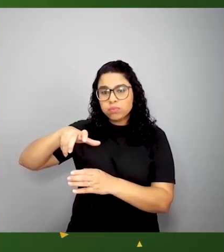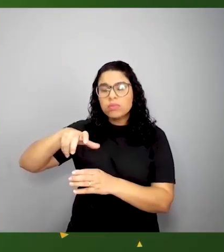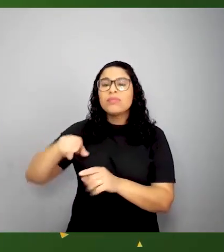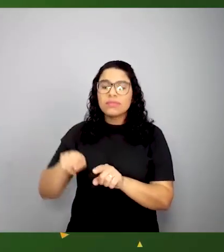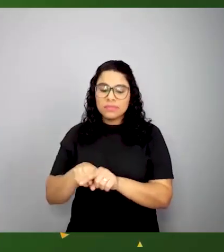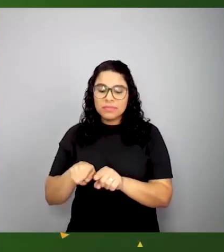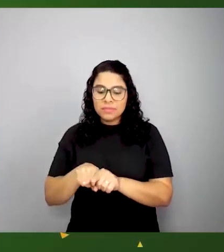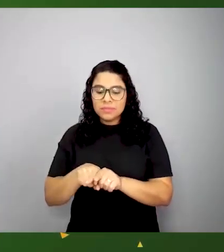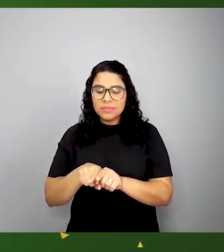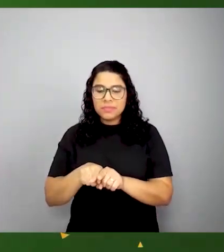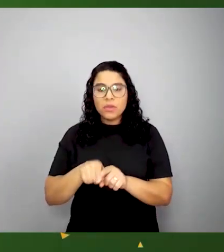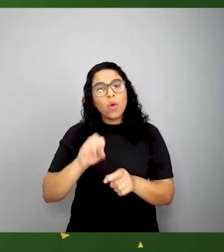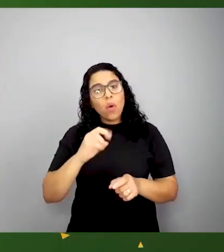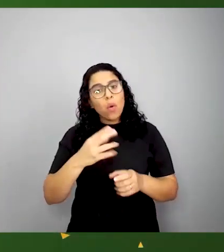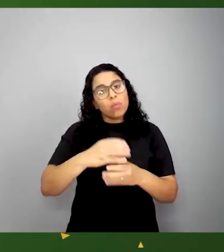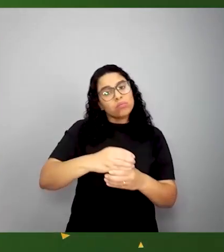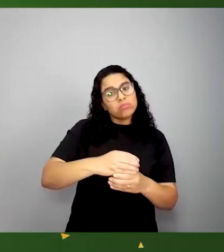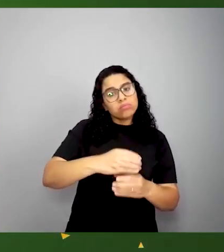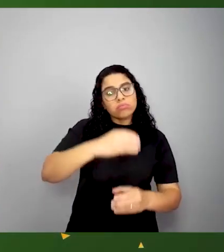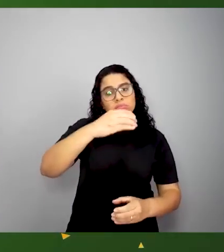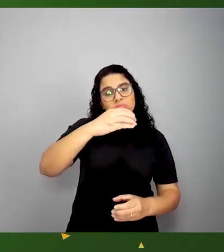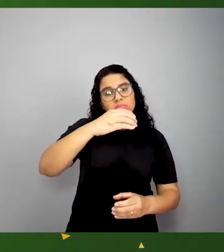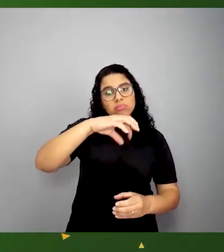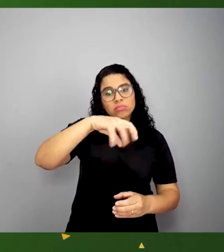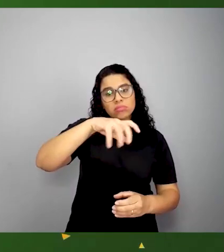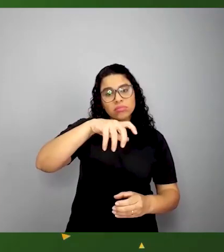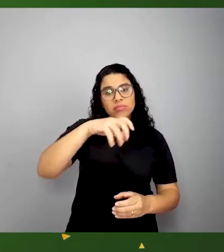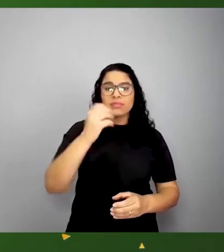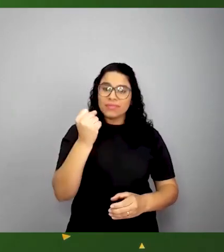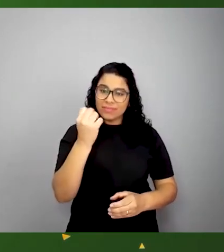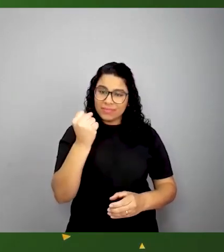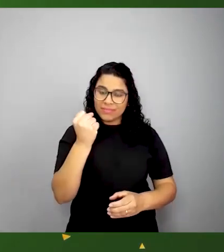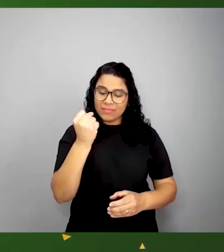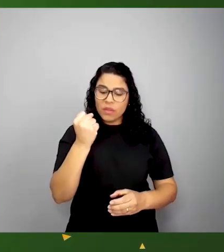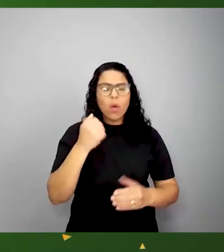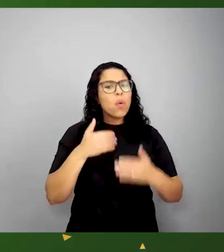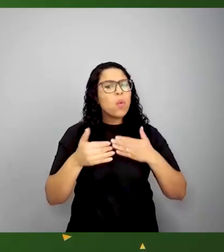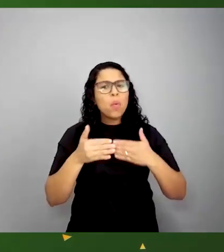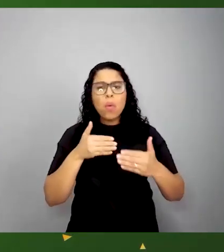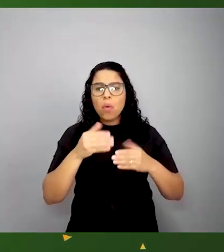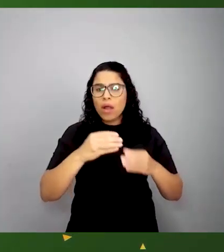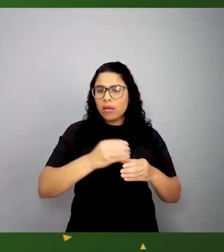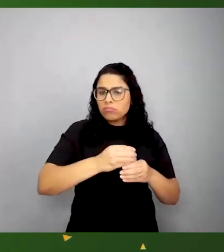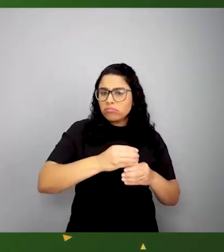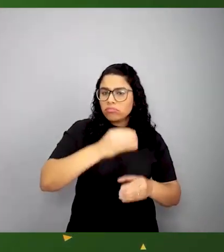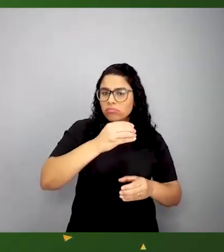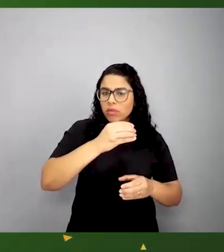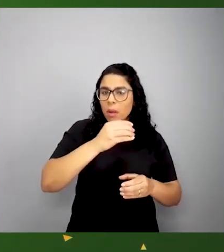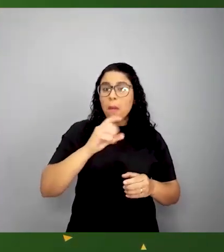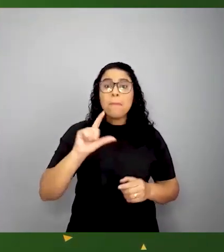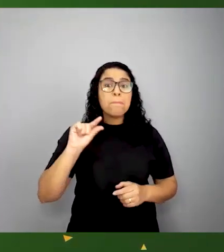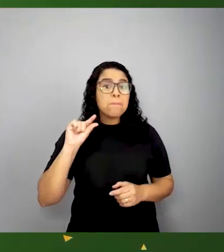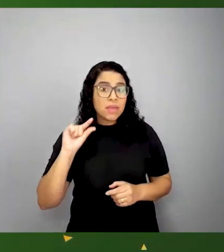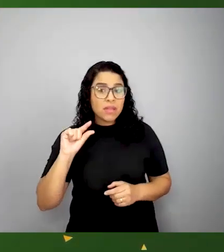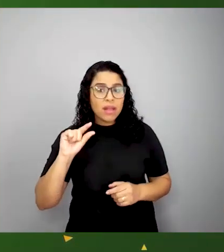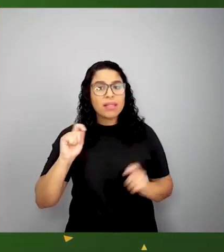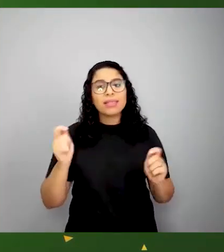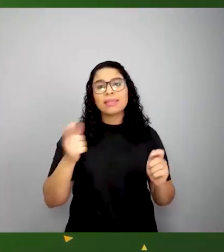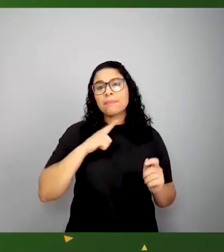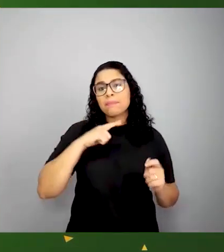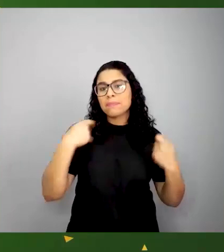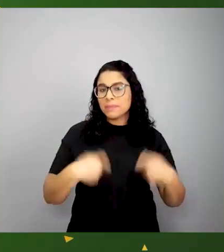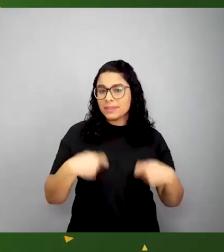plástico, pode ser garrafinha de leite de plástico, qualquer garrafinha que